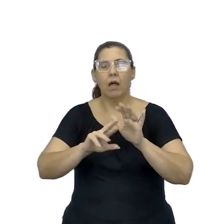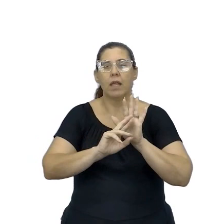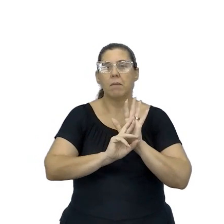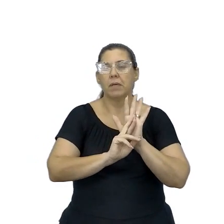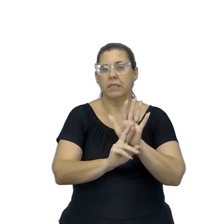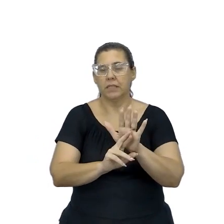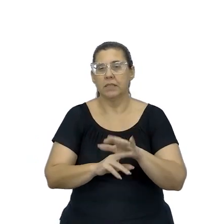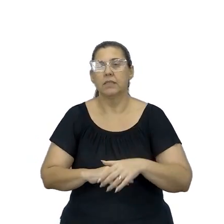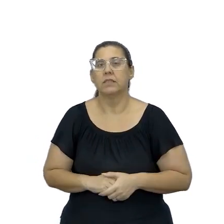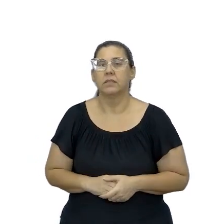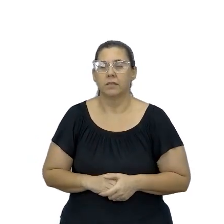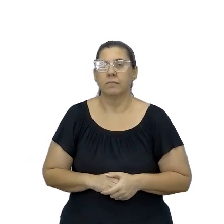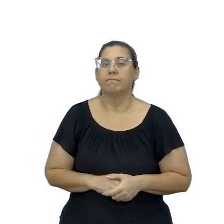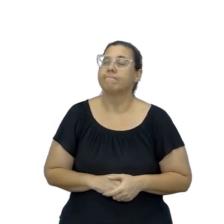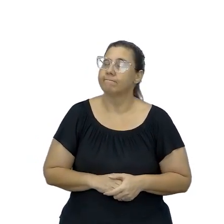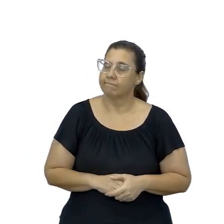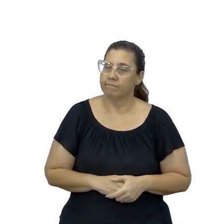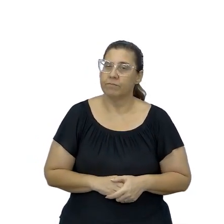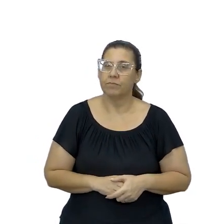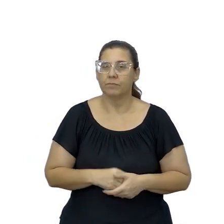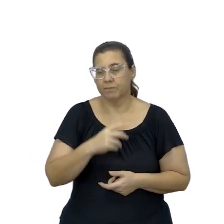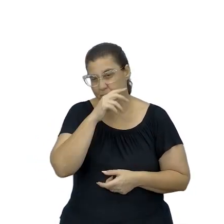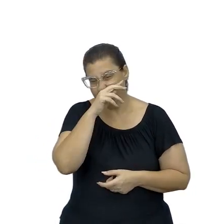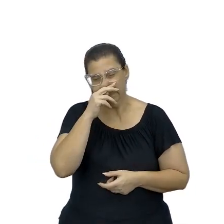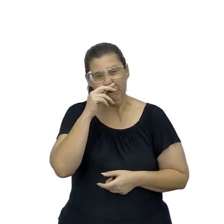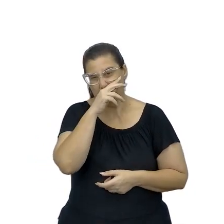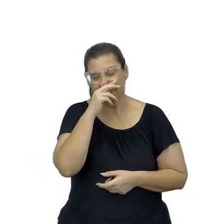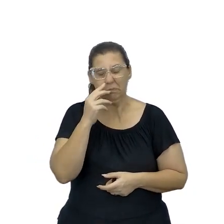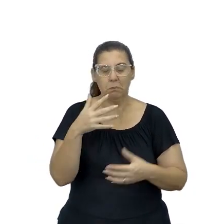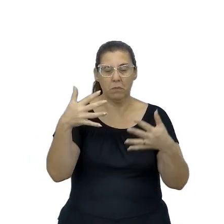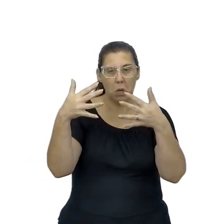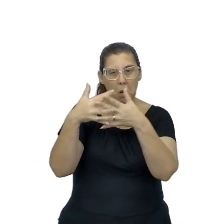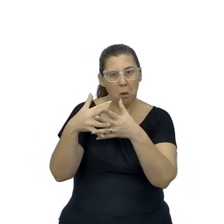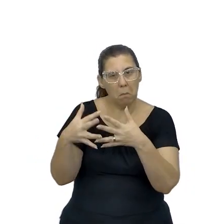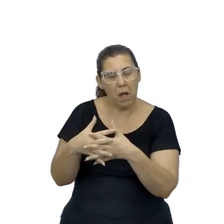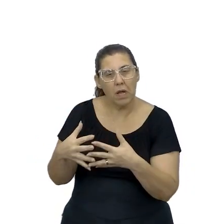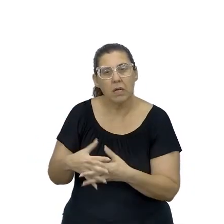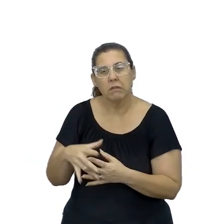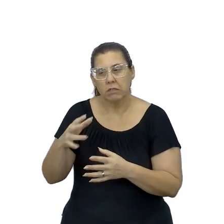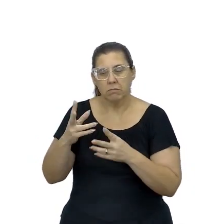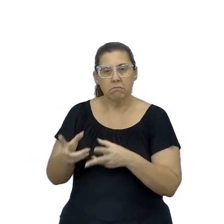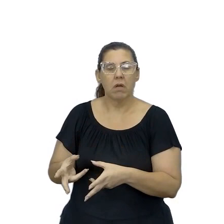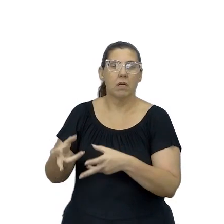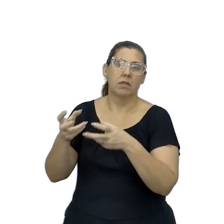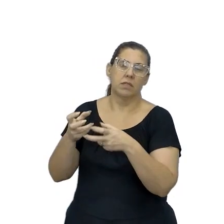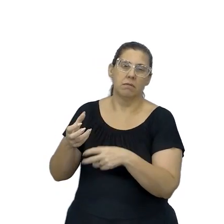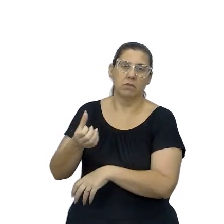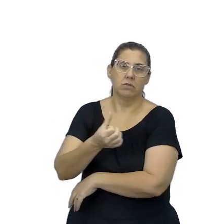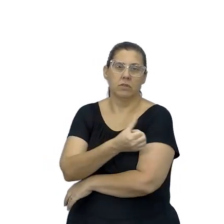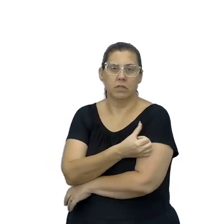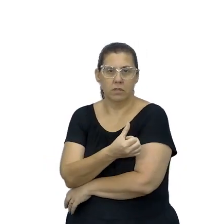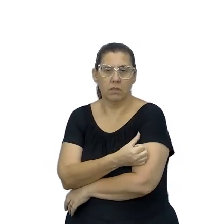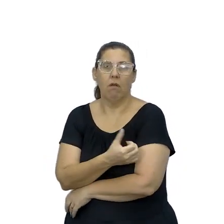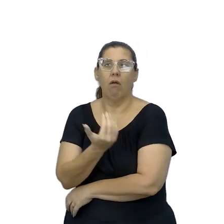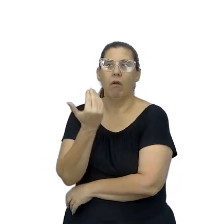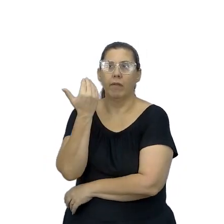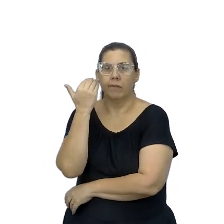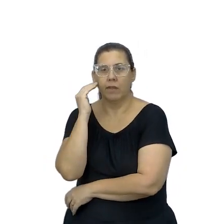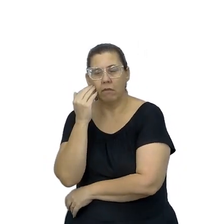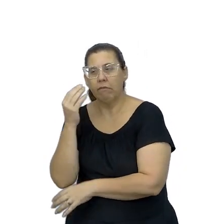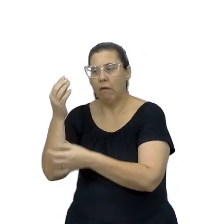representar, tá? Ganham em questão de complexidade, se a gente repara no do sexto ano, que é